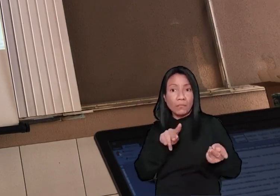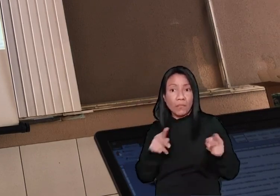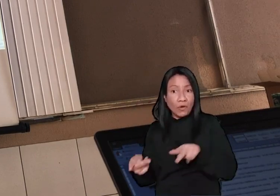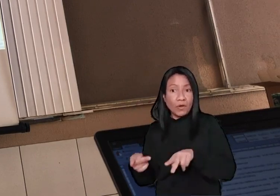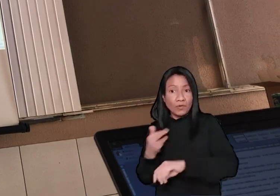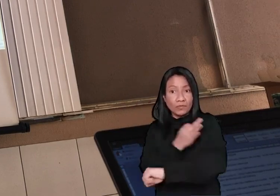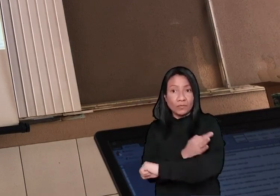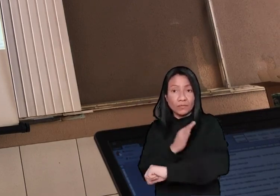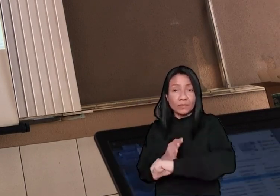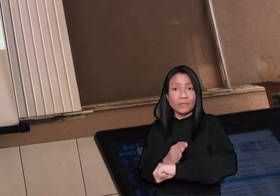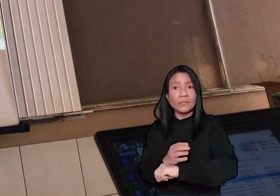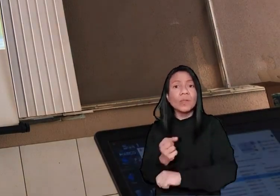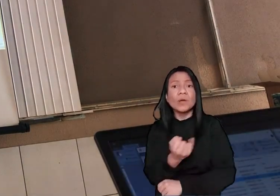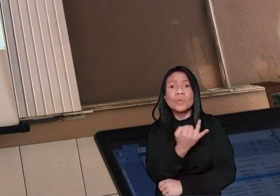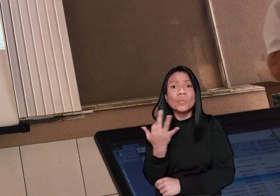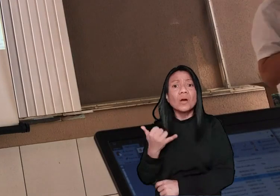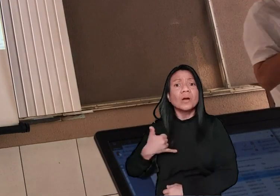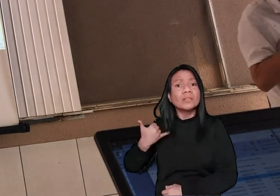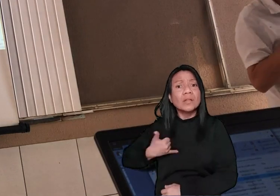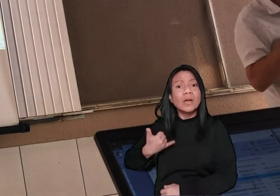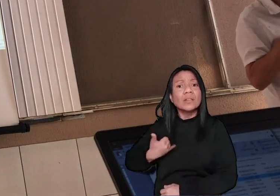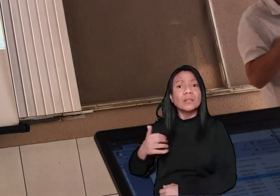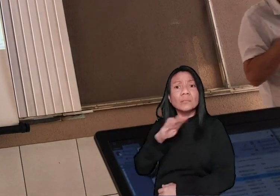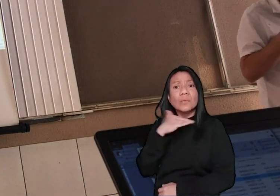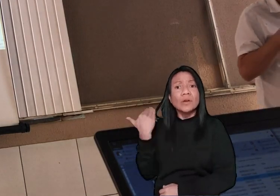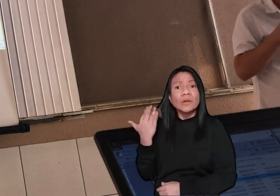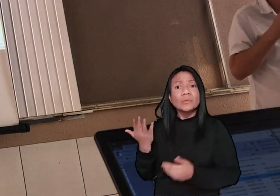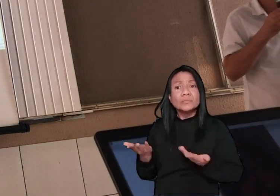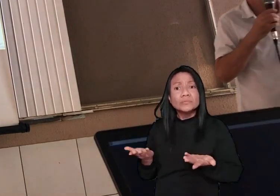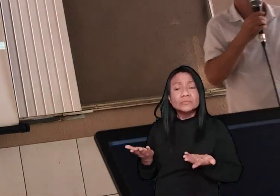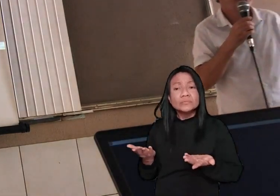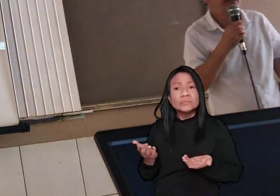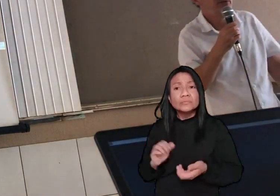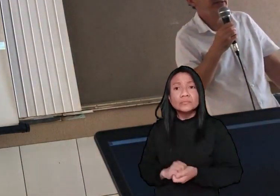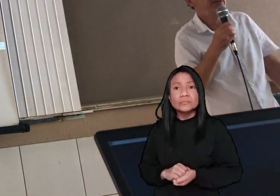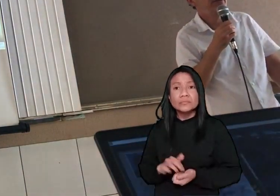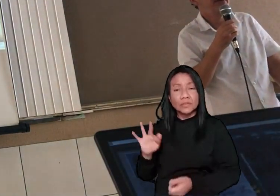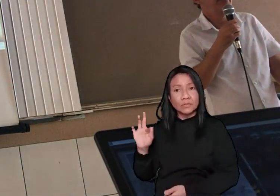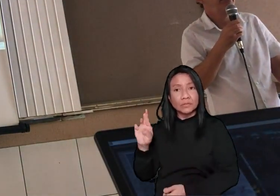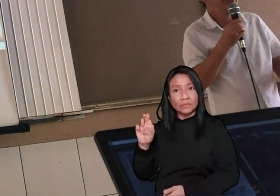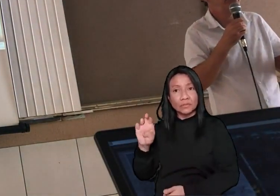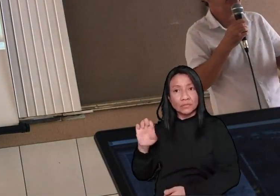Beltrão? O Frei tinha... Ele nasceu em